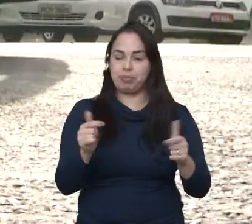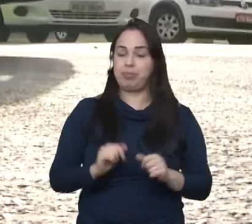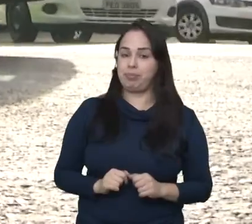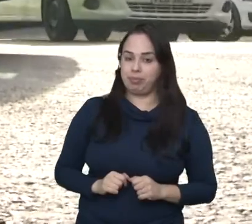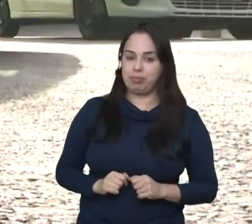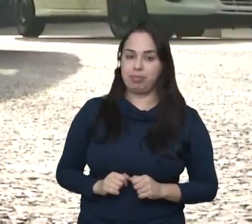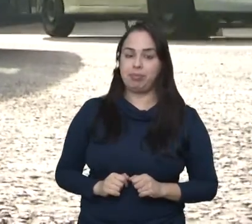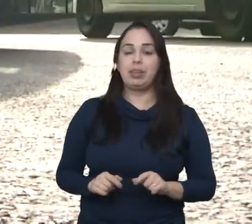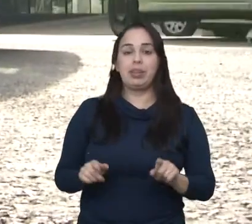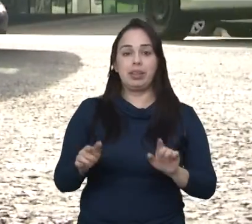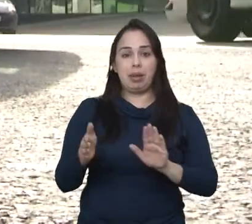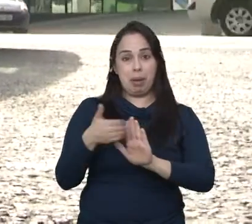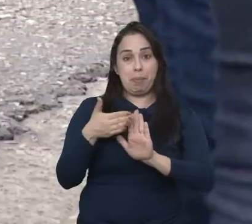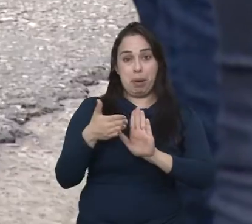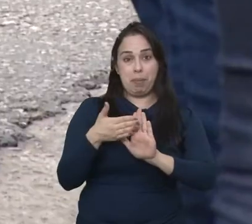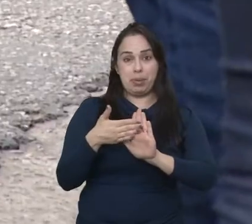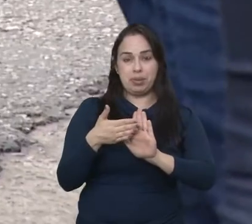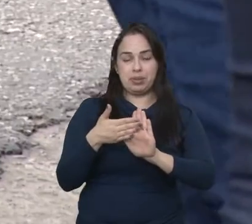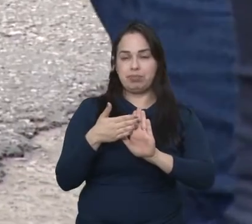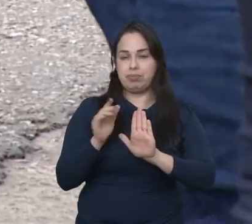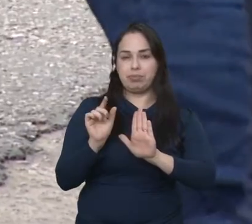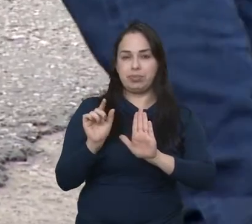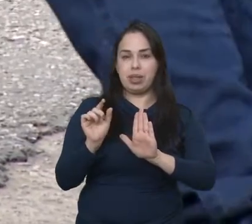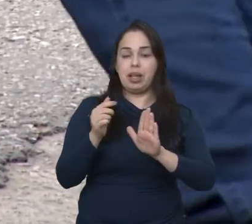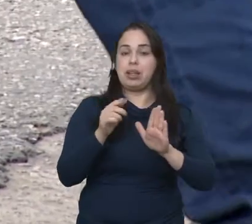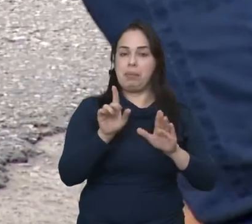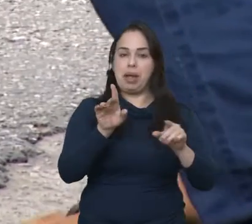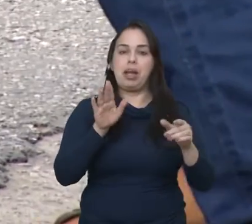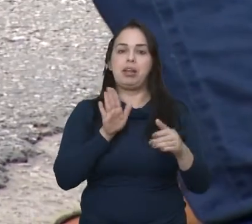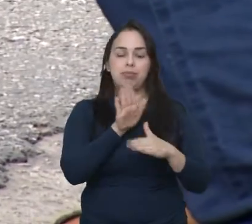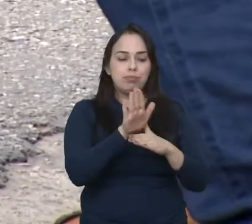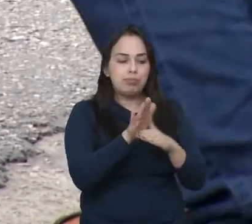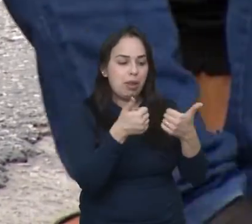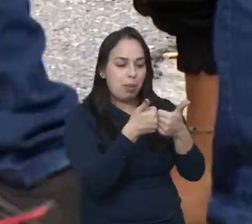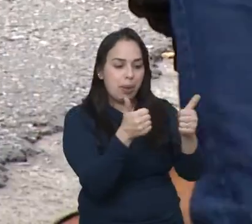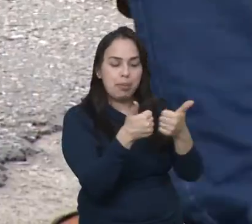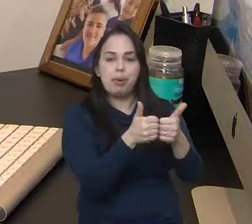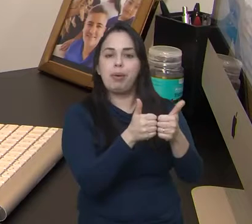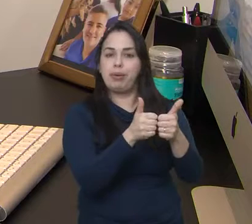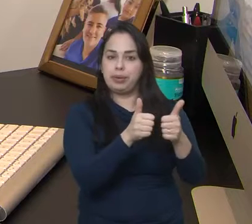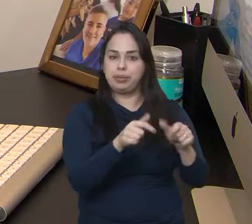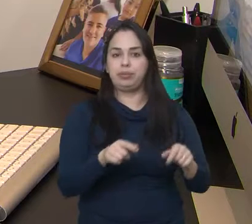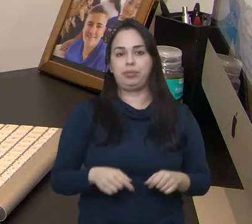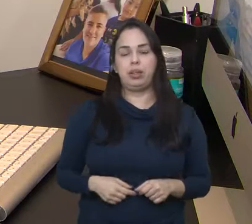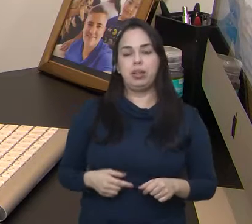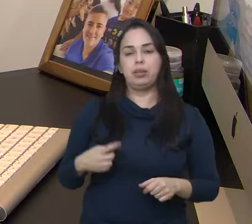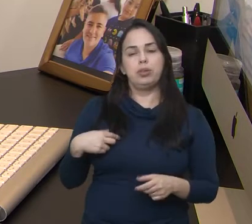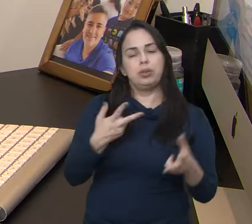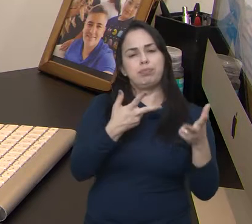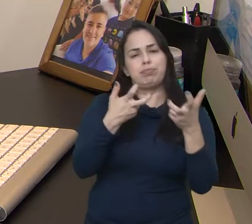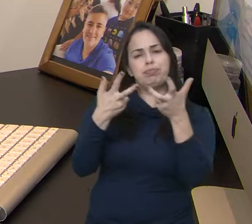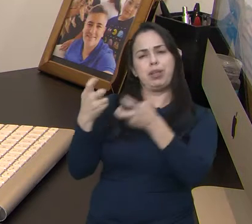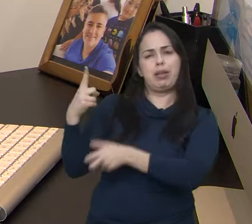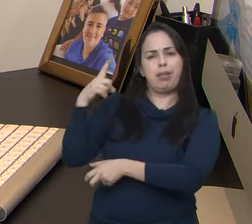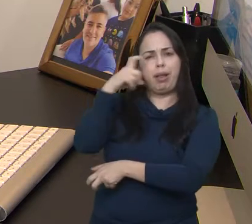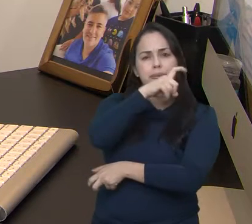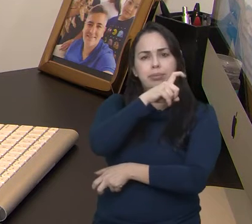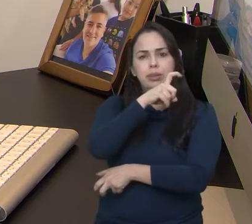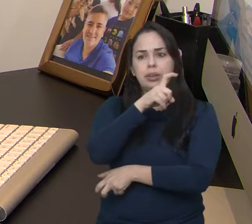a deficiência física, mas temos que considerar também a deficiência visual, a cognitiva e